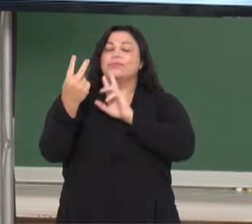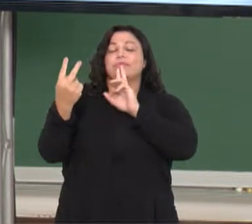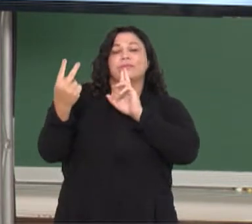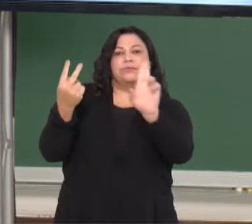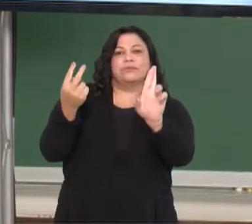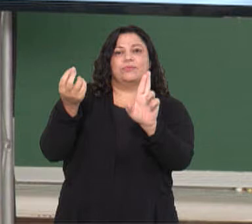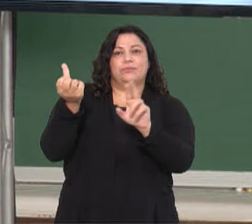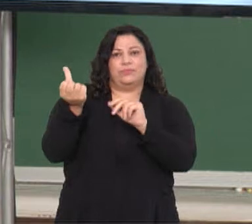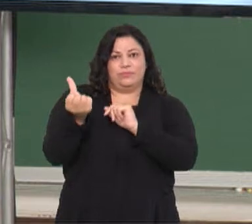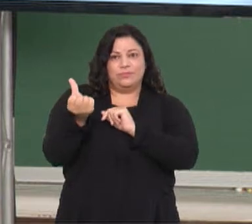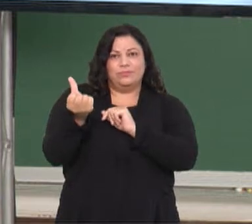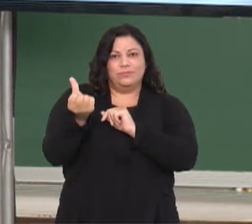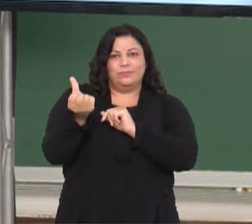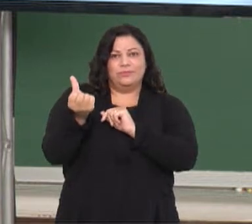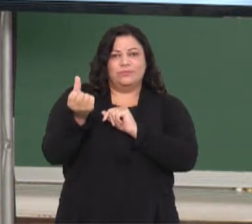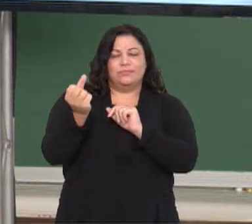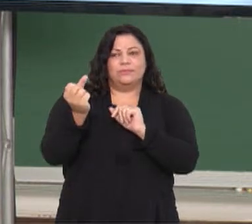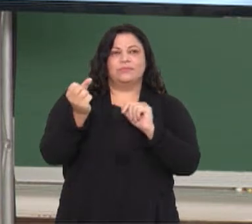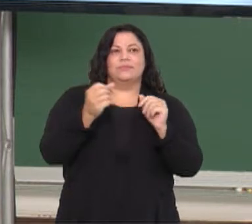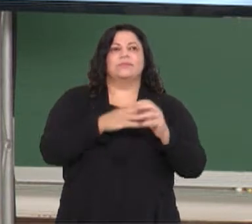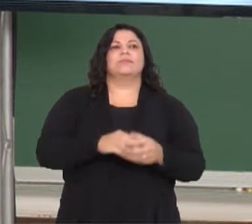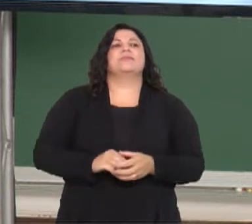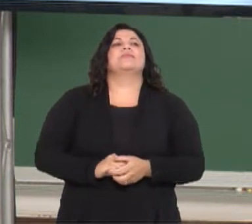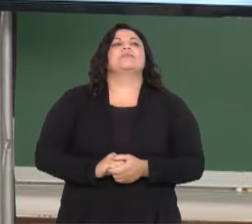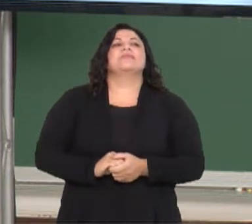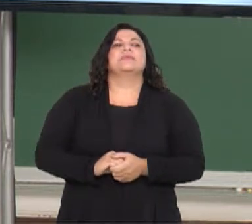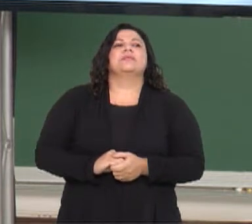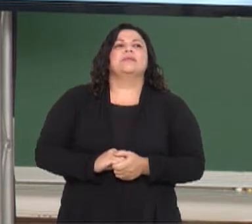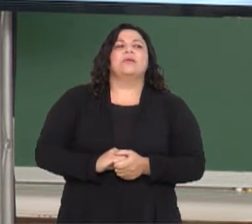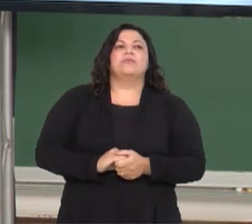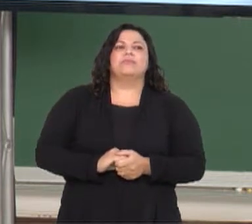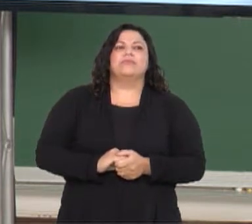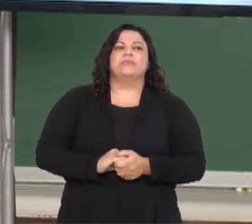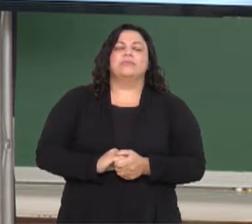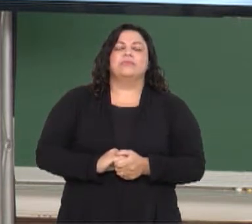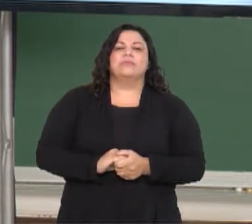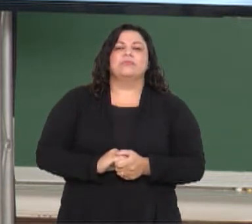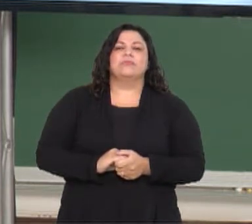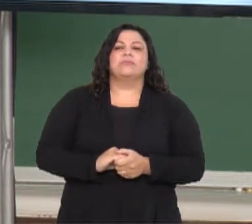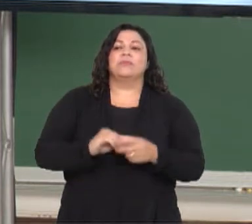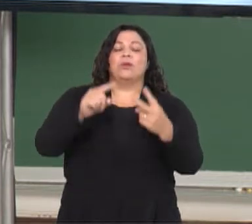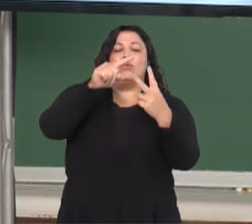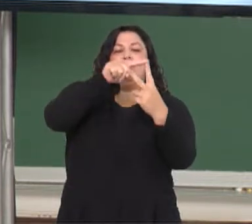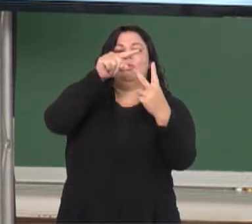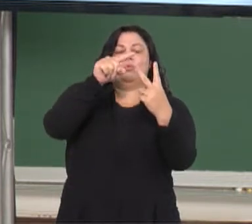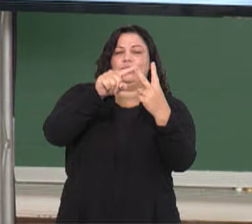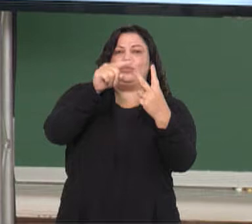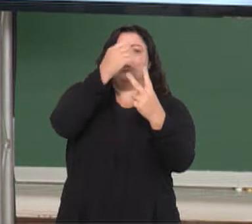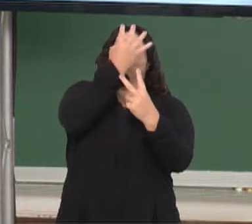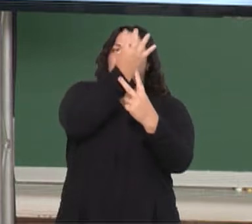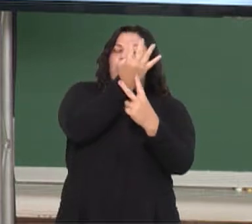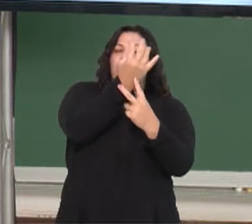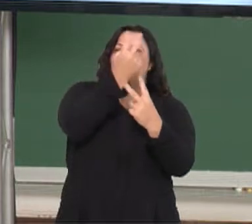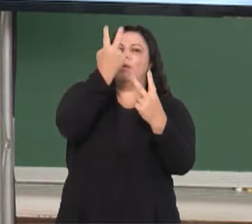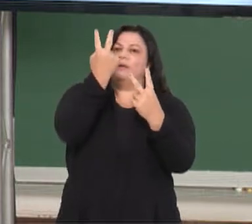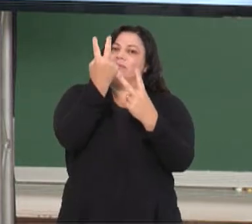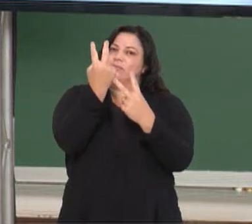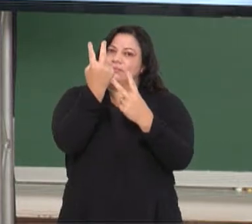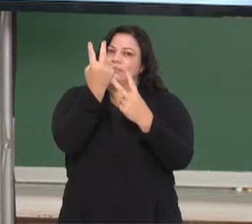são rigorosamente iguais, ok? Então, lembrar então que aqui a gente tem uma composição com dois monômios, 4x e o